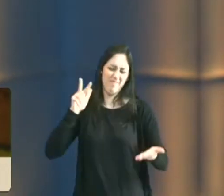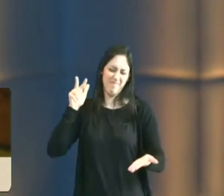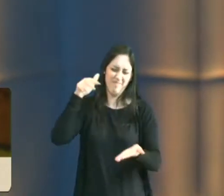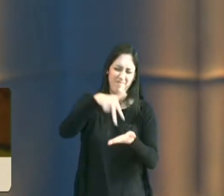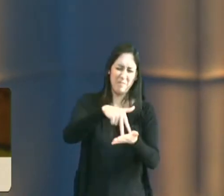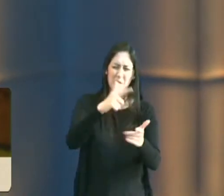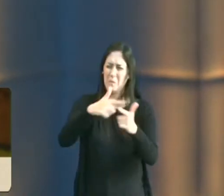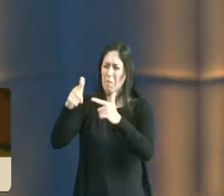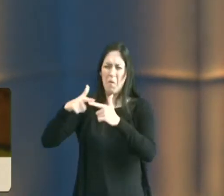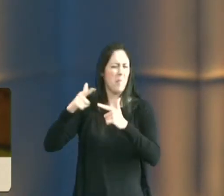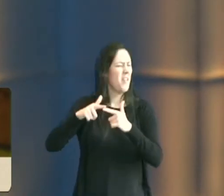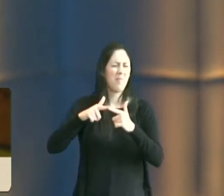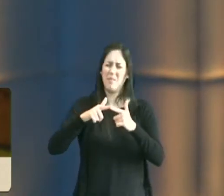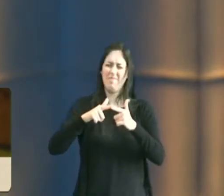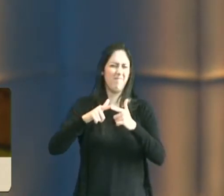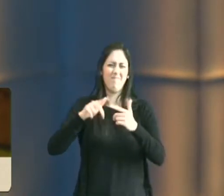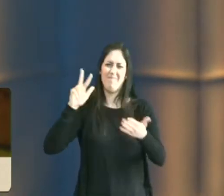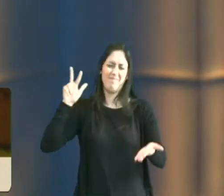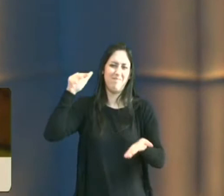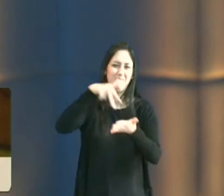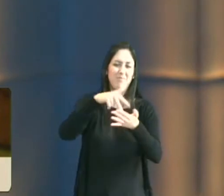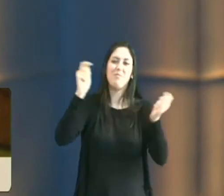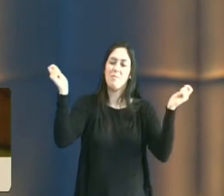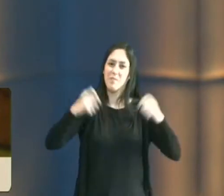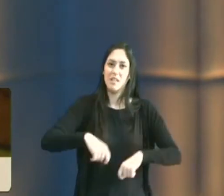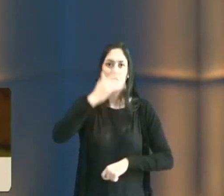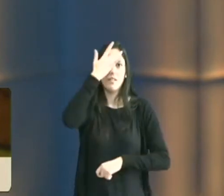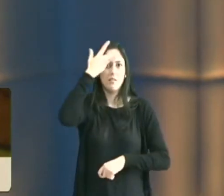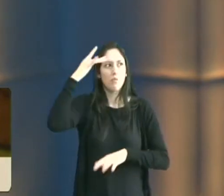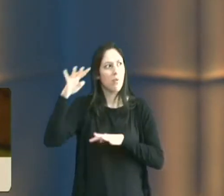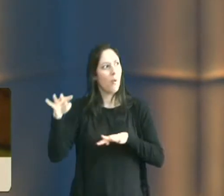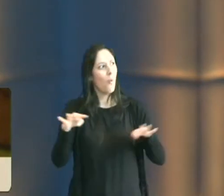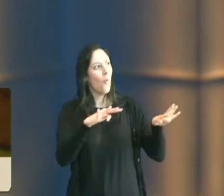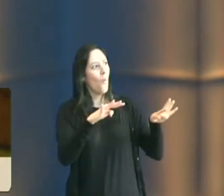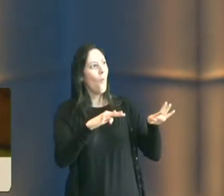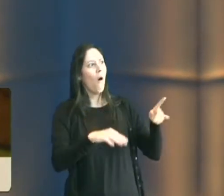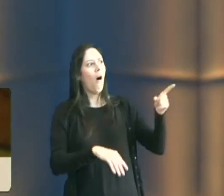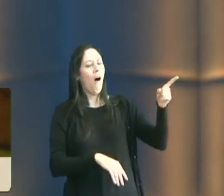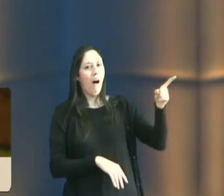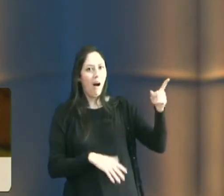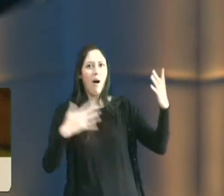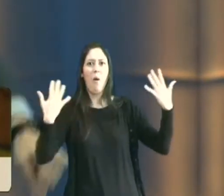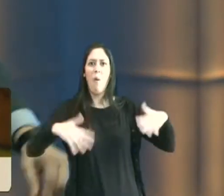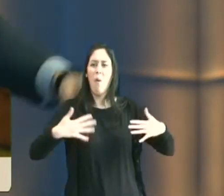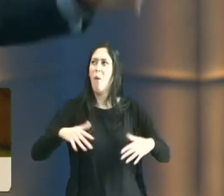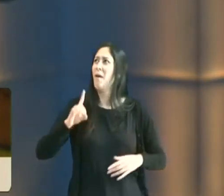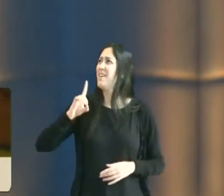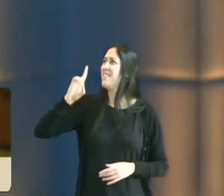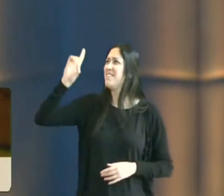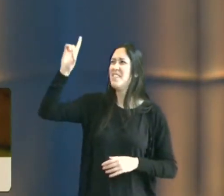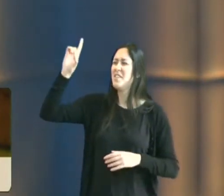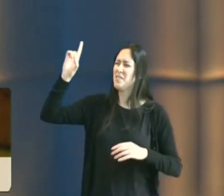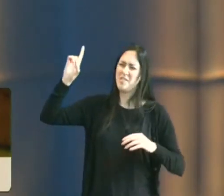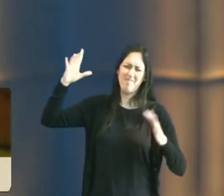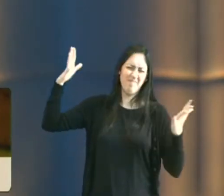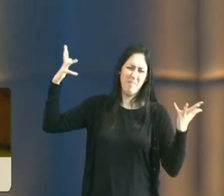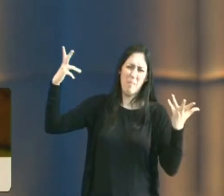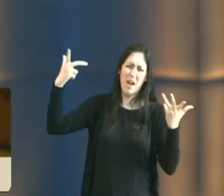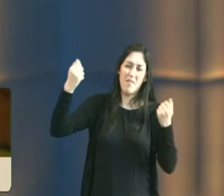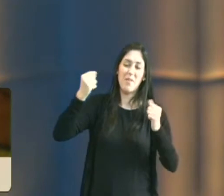dessa crise. As pessoas verão e dirão: quão grande é o nosso Deus. Assim como no